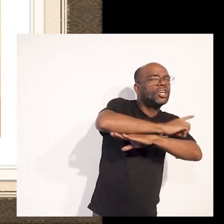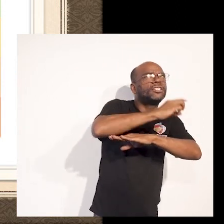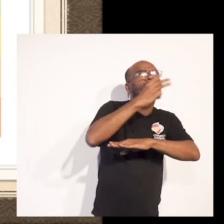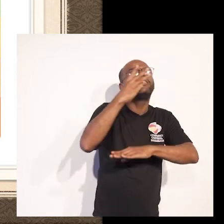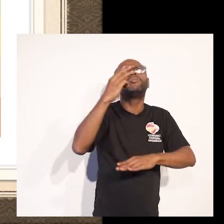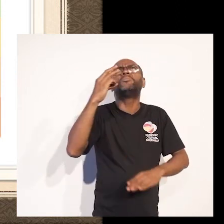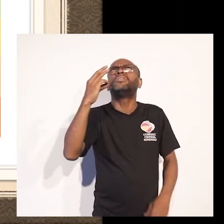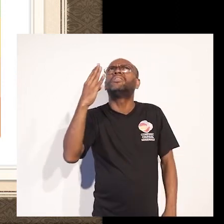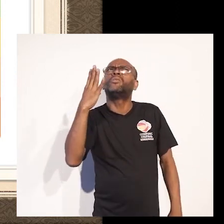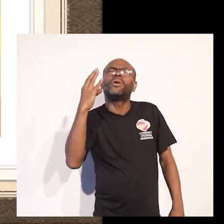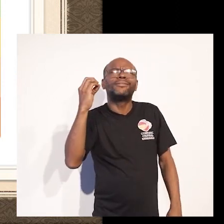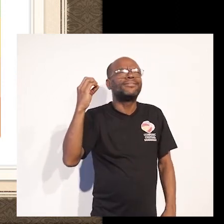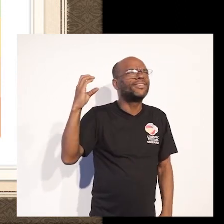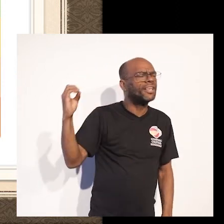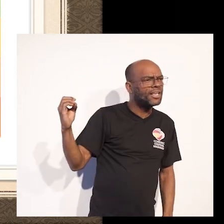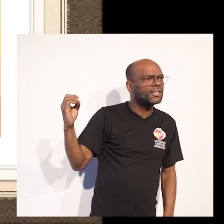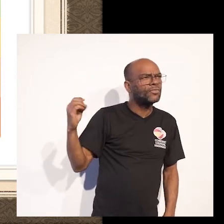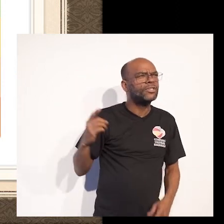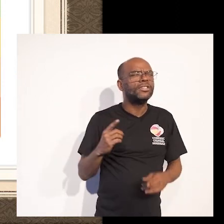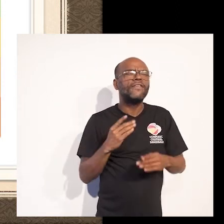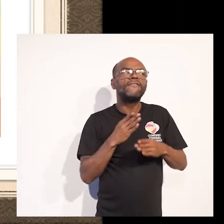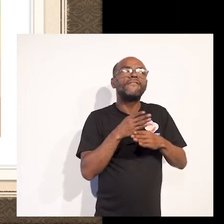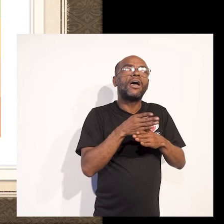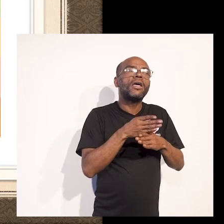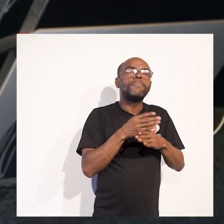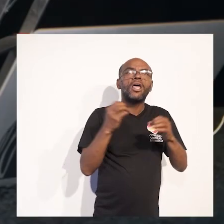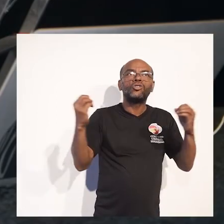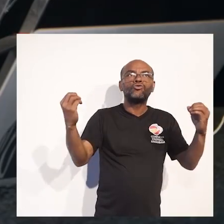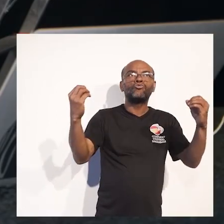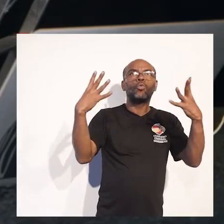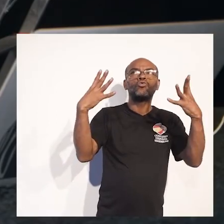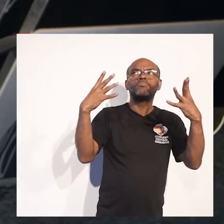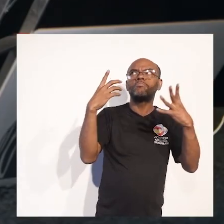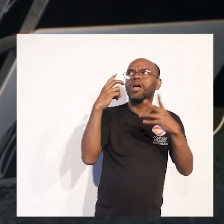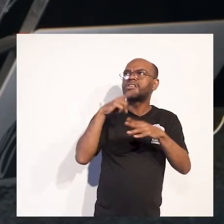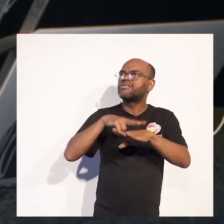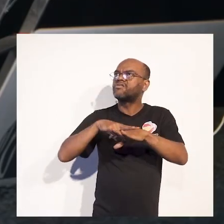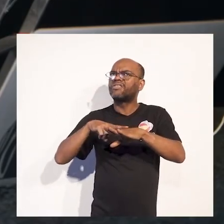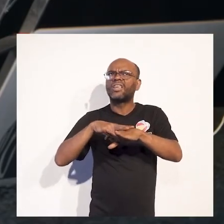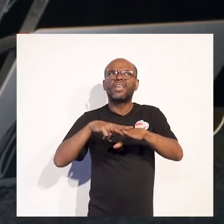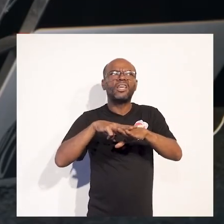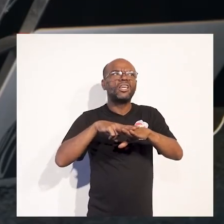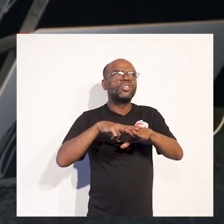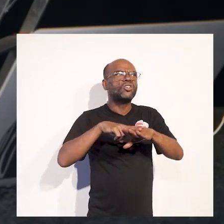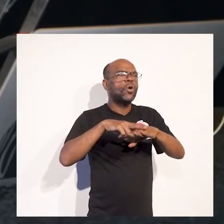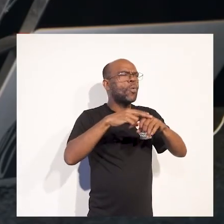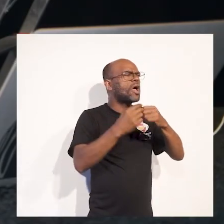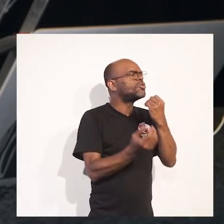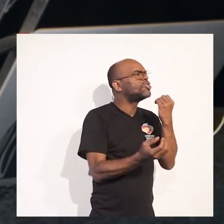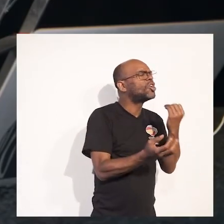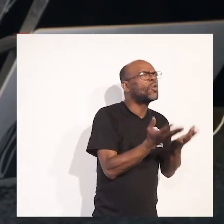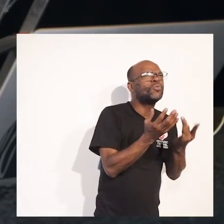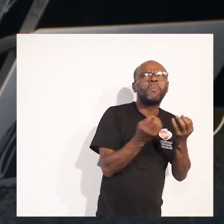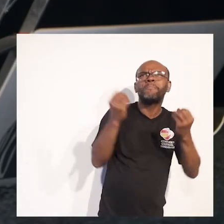luz meio esverdeada, a gente vai para essas luzes de estúdio antigas, ou essas luzes de cozinha tubular, que quando